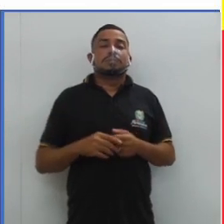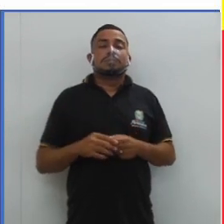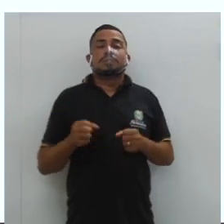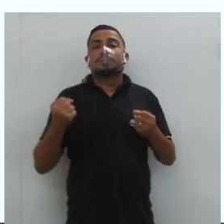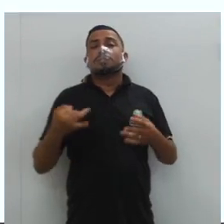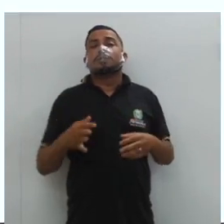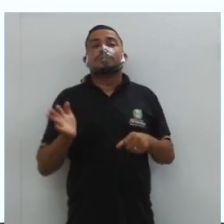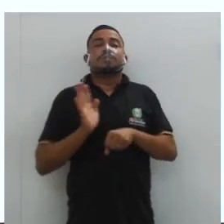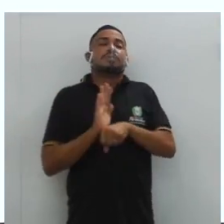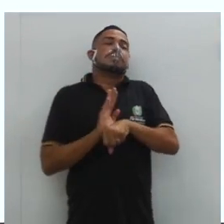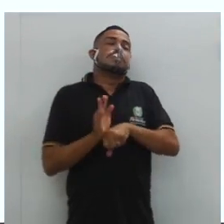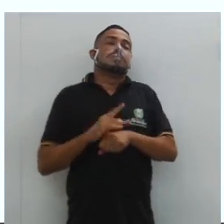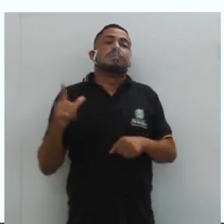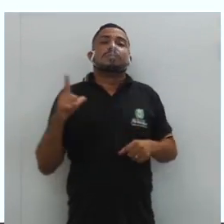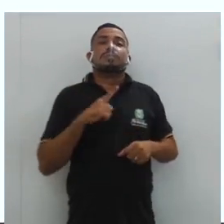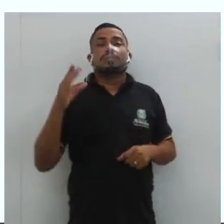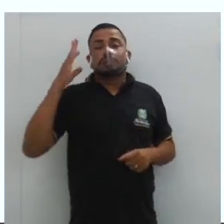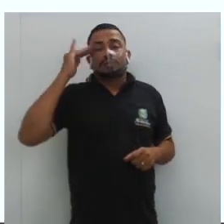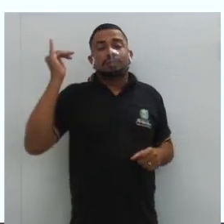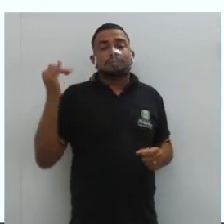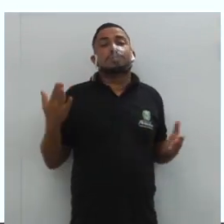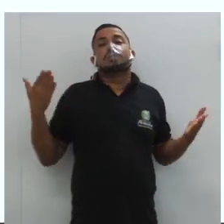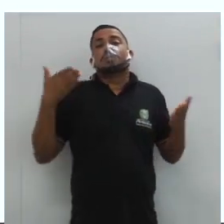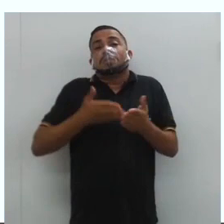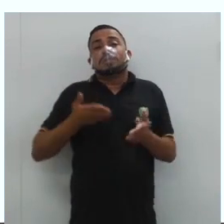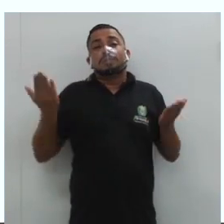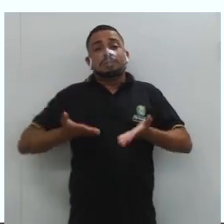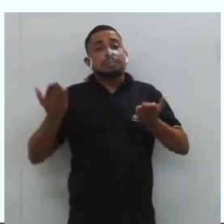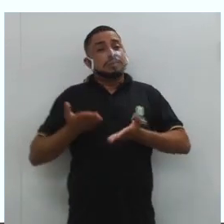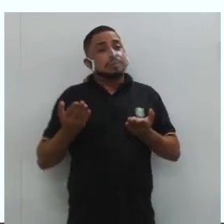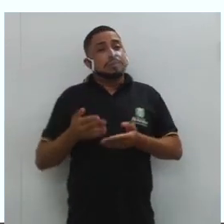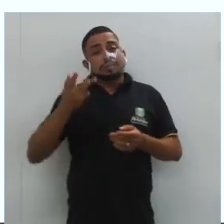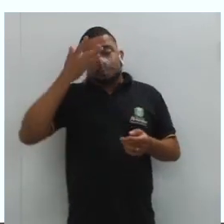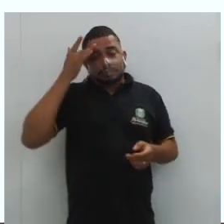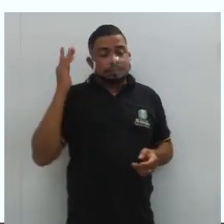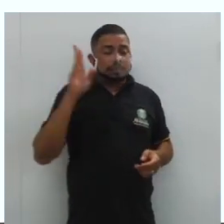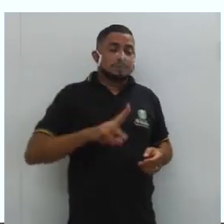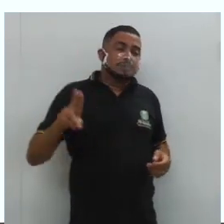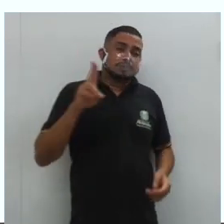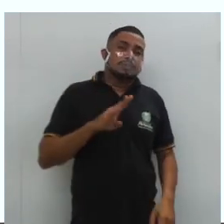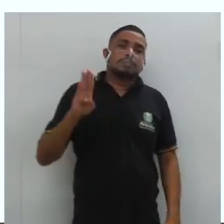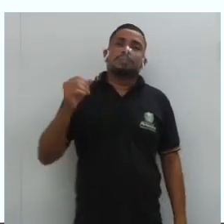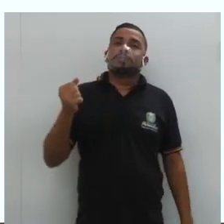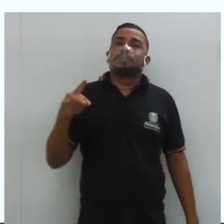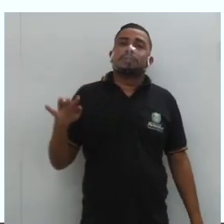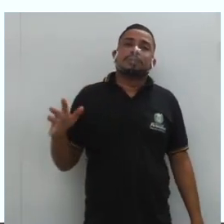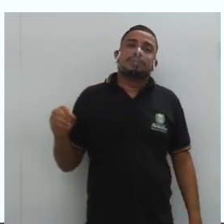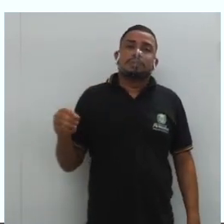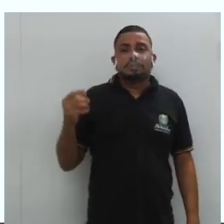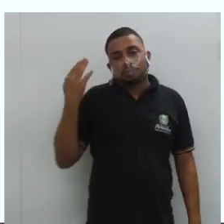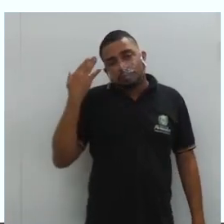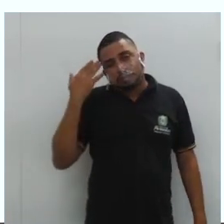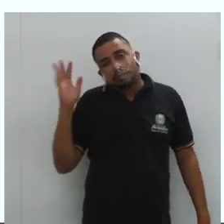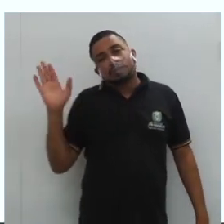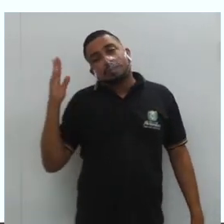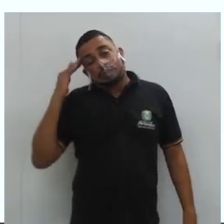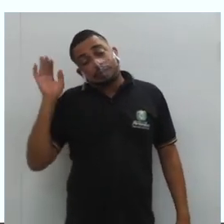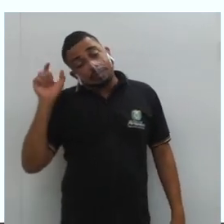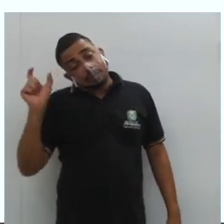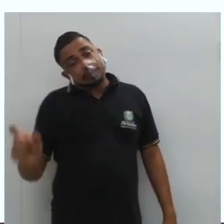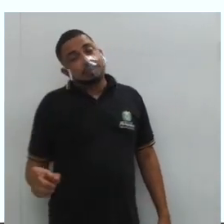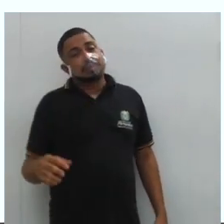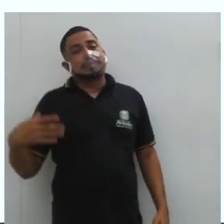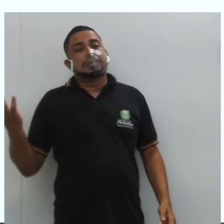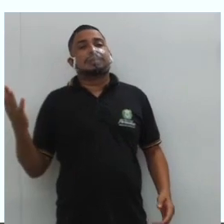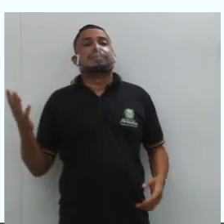também o filme, né, que fez bastante sucesso e ainda hoje muitas pessoas utiliza um bordão, não sei, só sei que foi